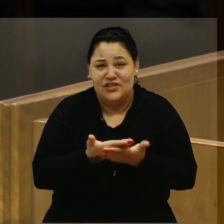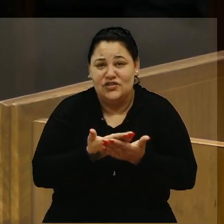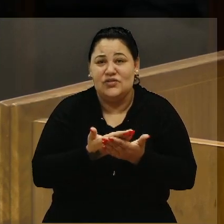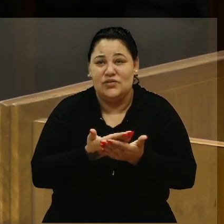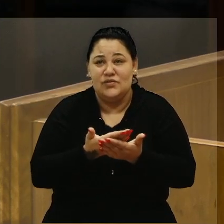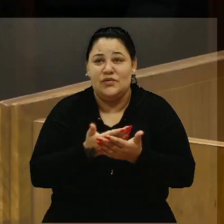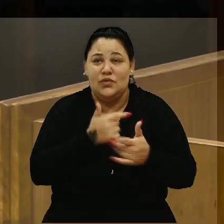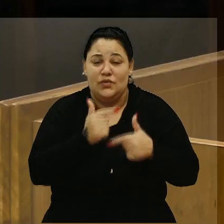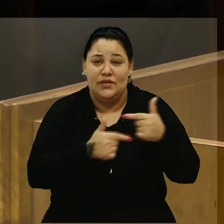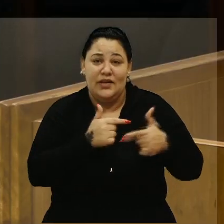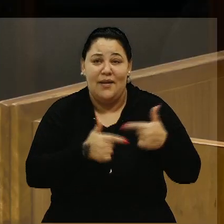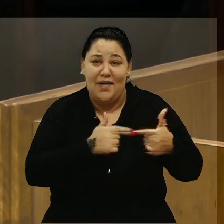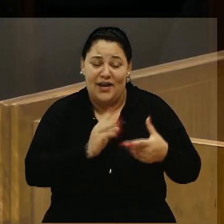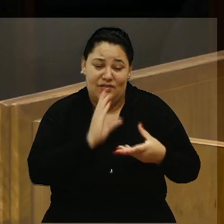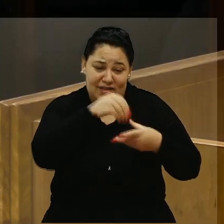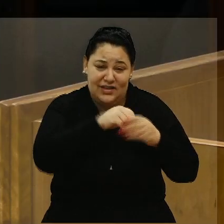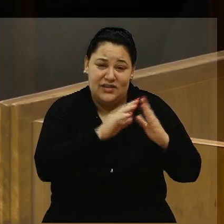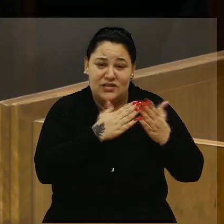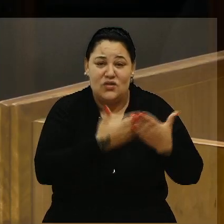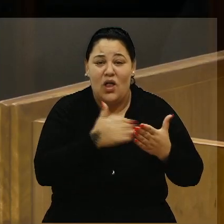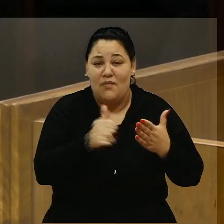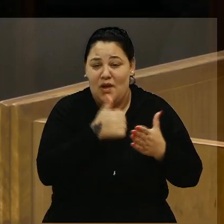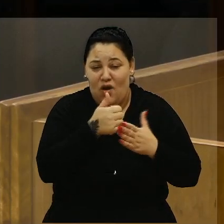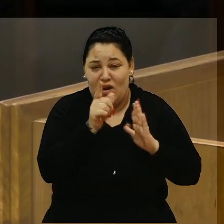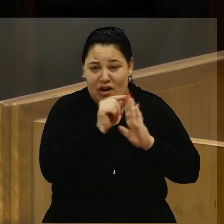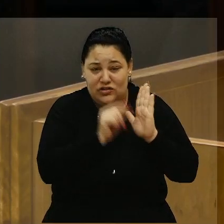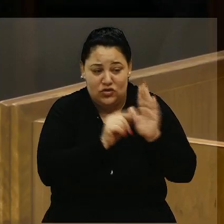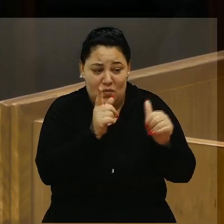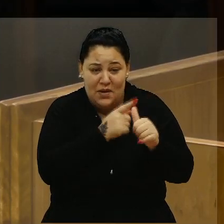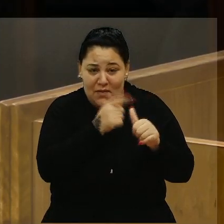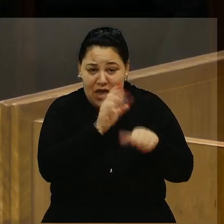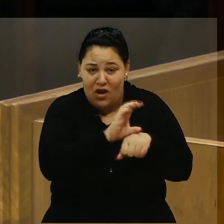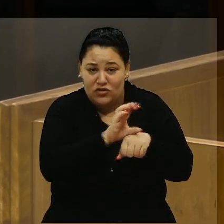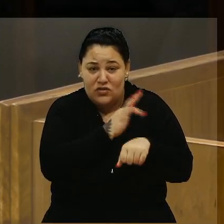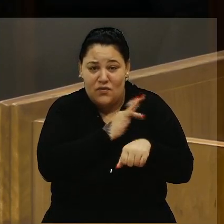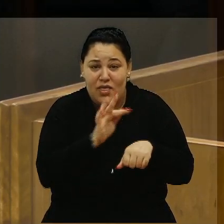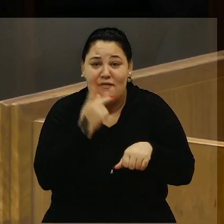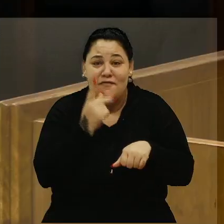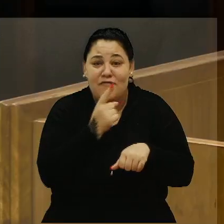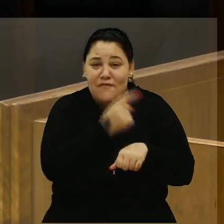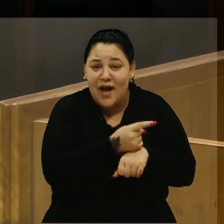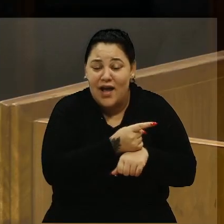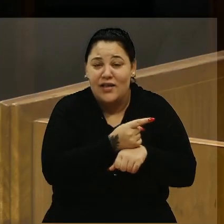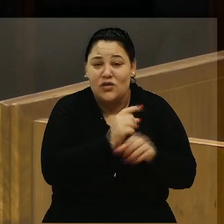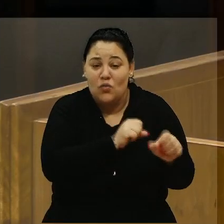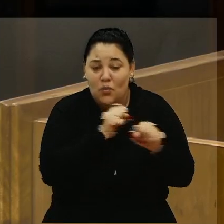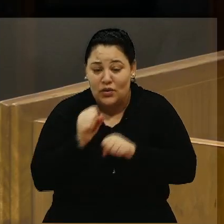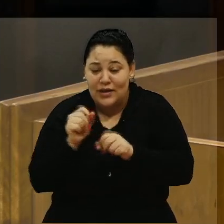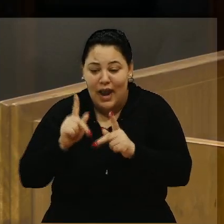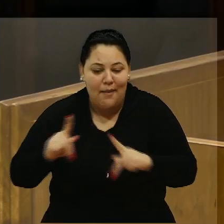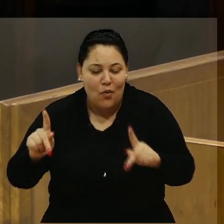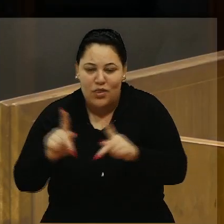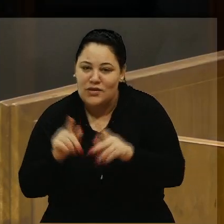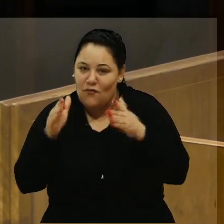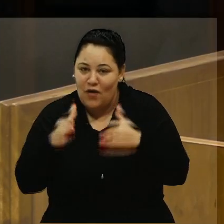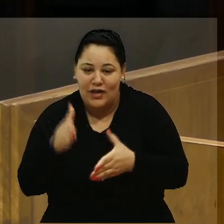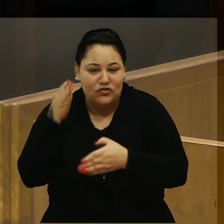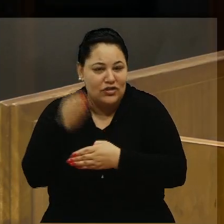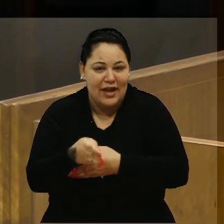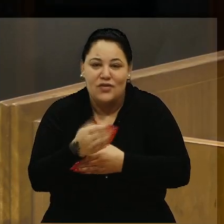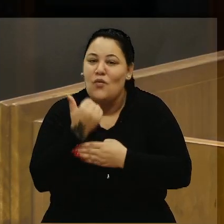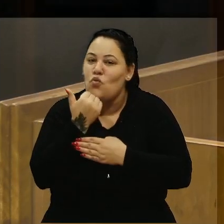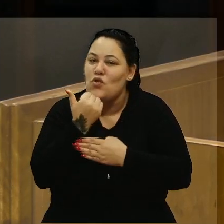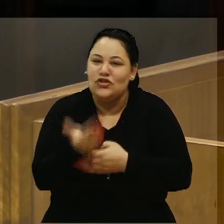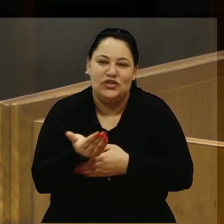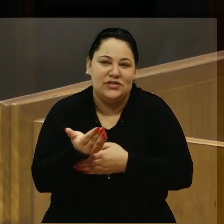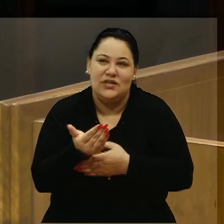longo prazo melhor. Lá no artigo 1º da Constituição Federal, fala que o poder emana do povo. Então, não adianta o secretário adjunto vir aqui,